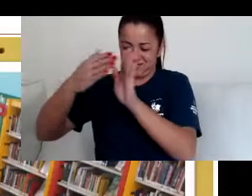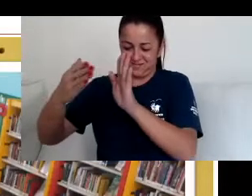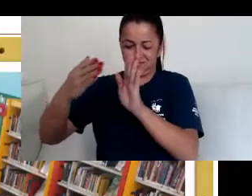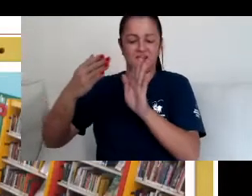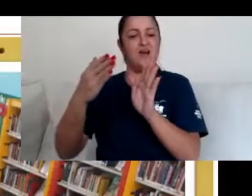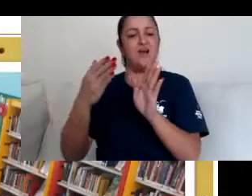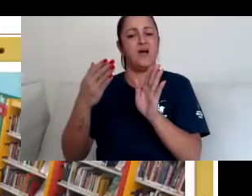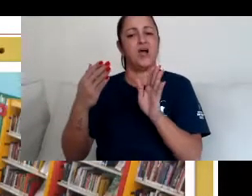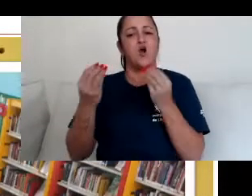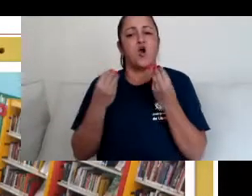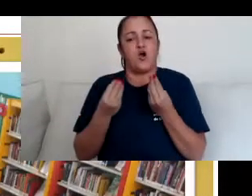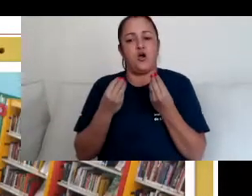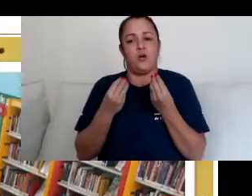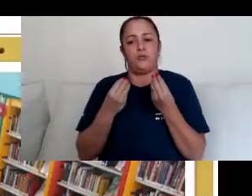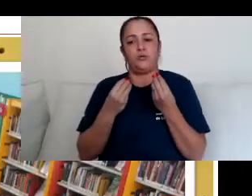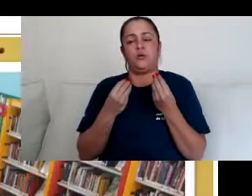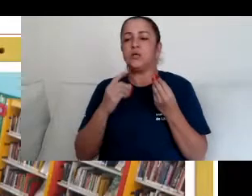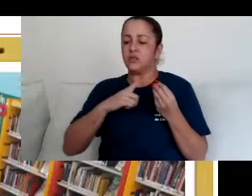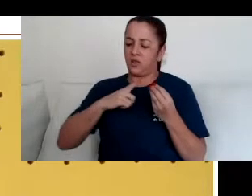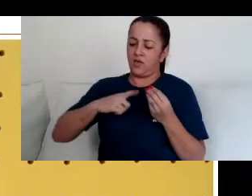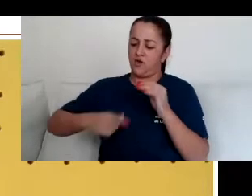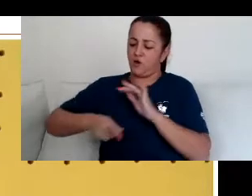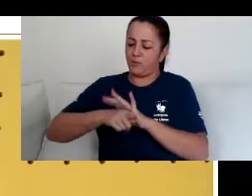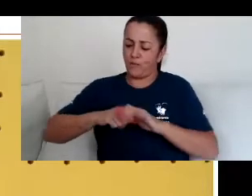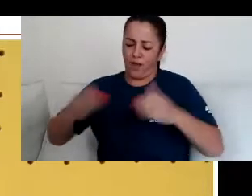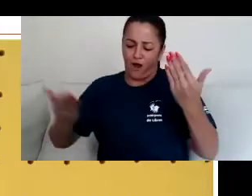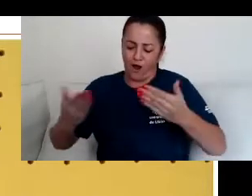Desta vez, escolhemos o centro por ser um